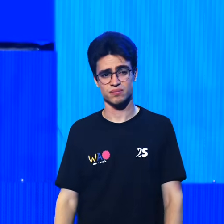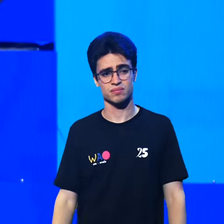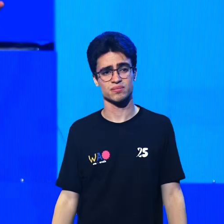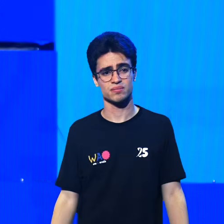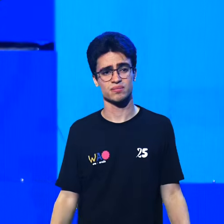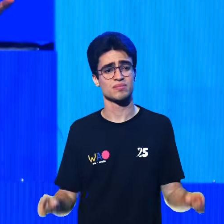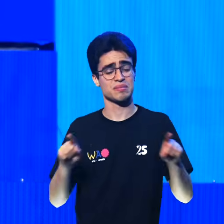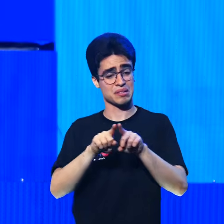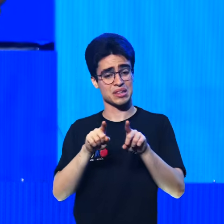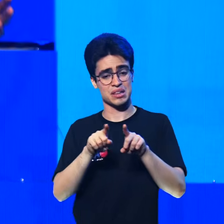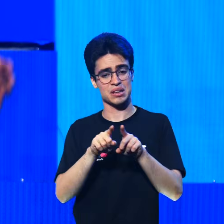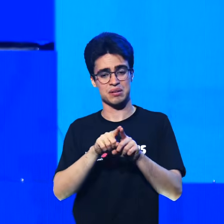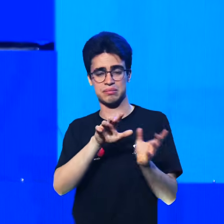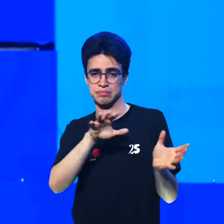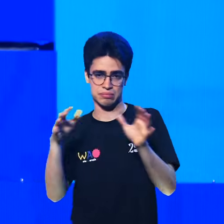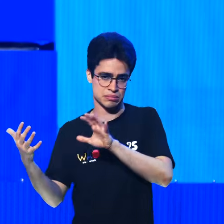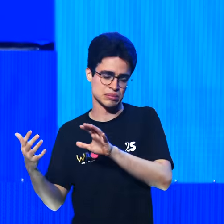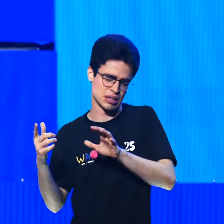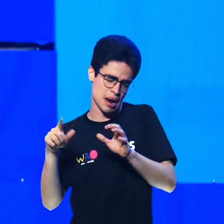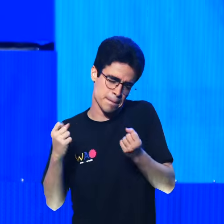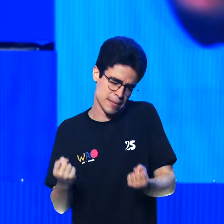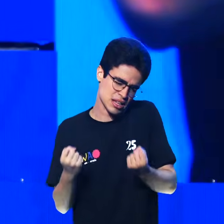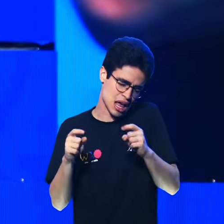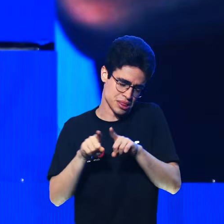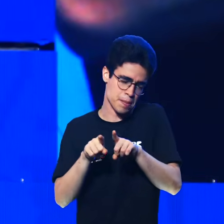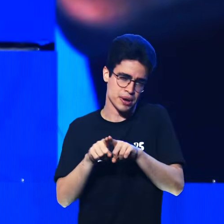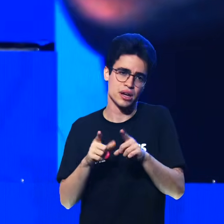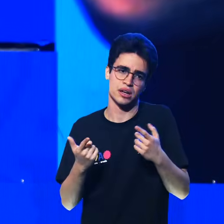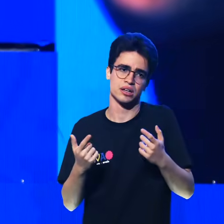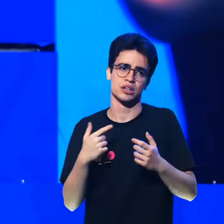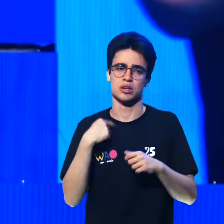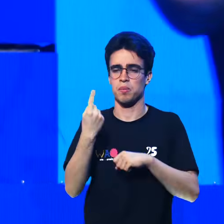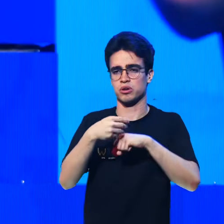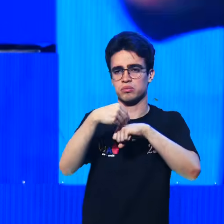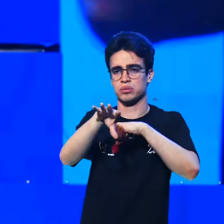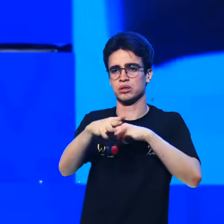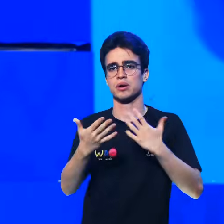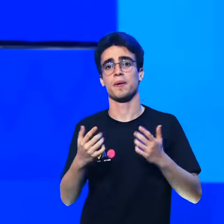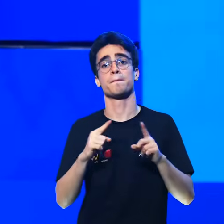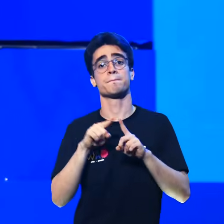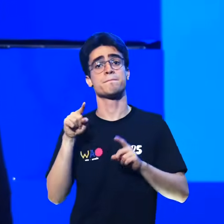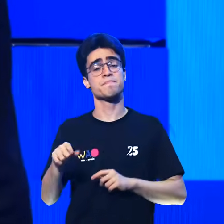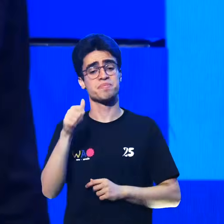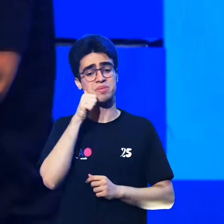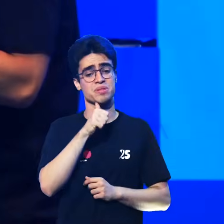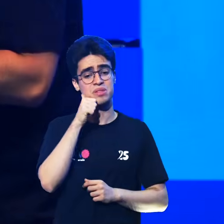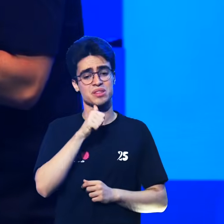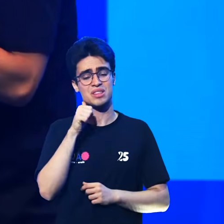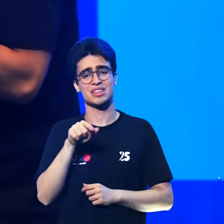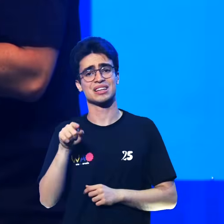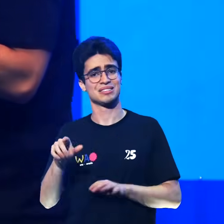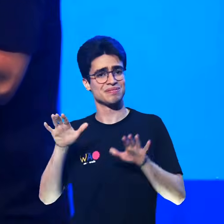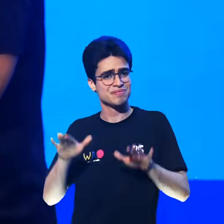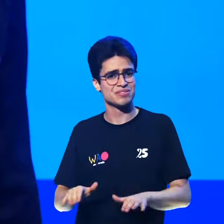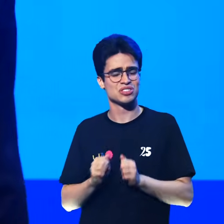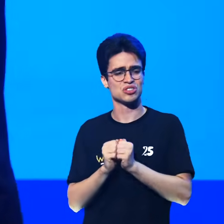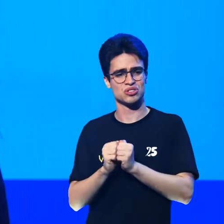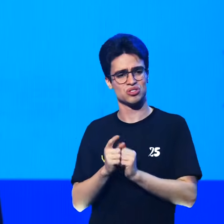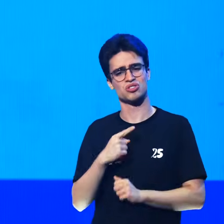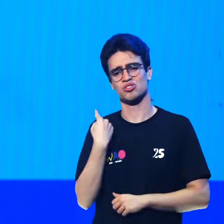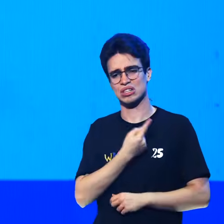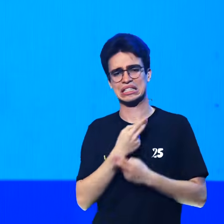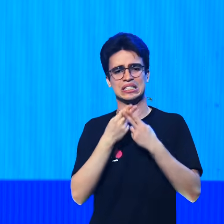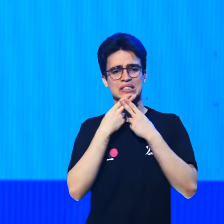Também é pesado o outro lado, eu já compartilho com vocês. Mas a Naine estava ali, nós estávamos em jejum já há alguns